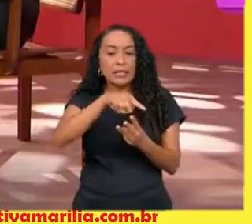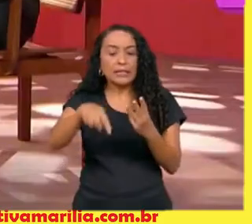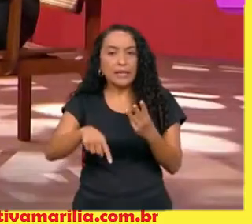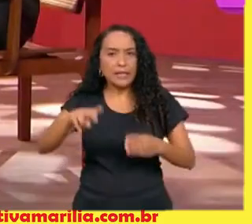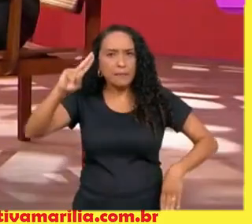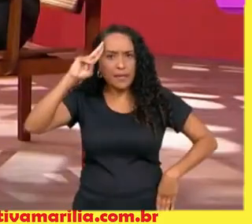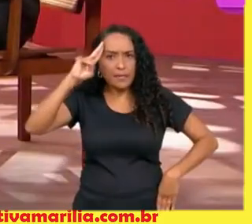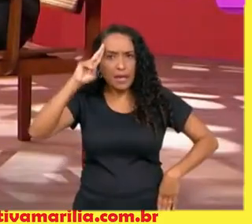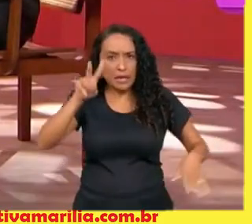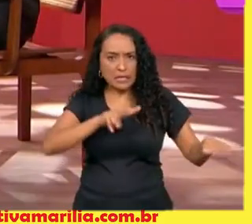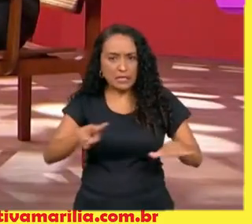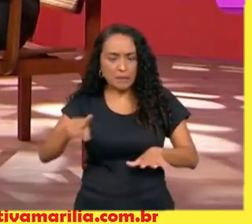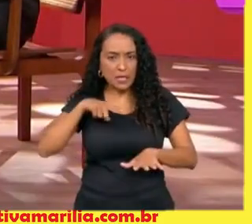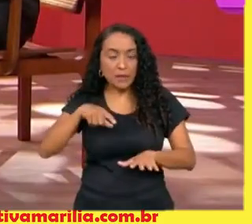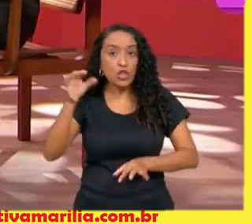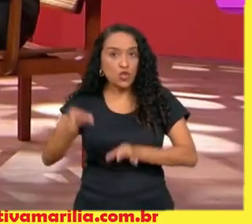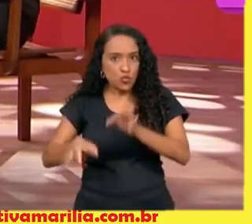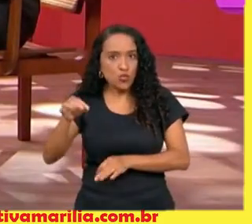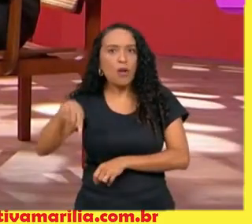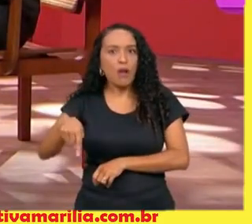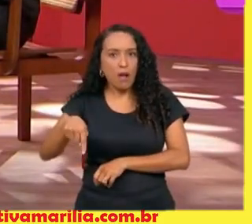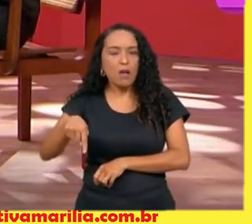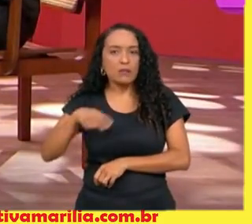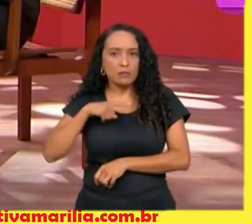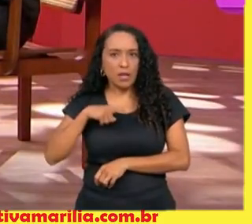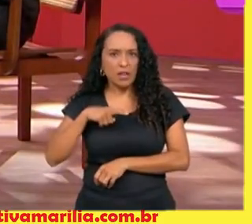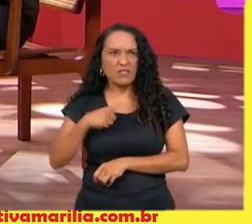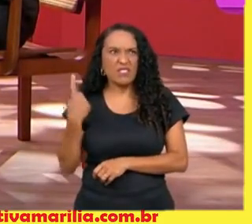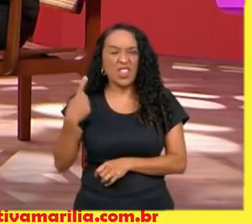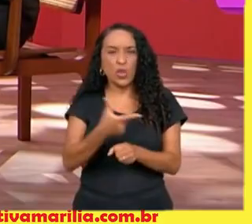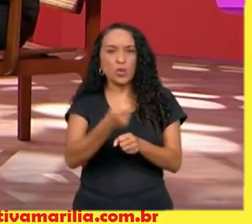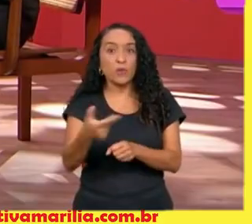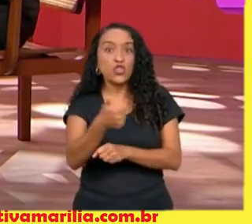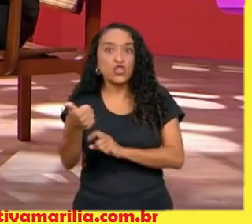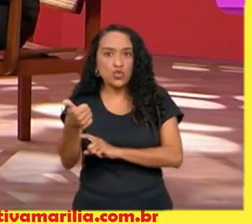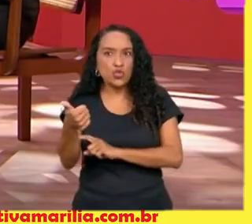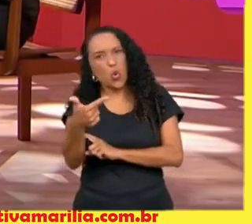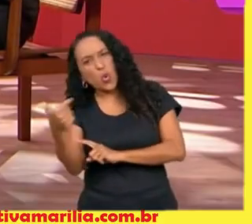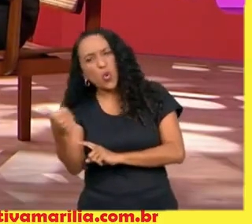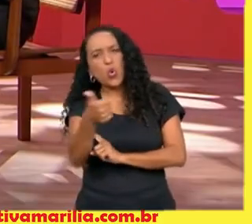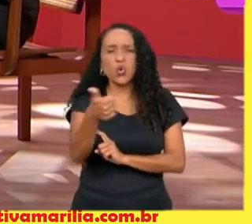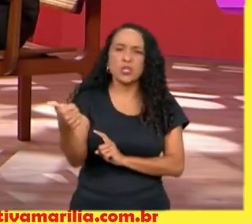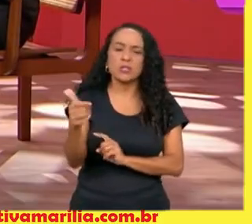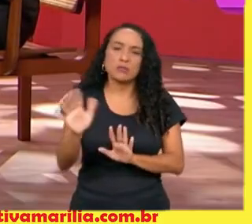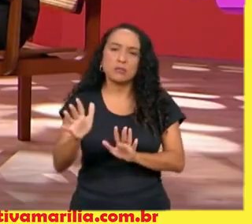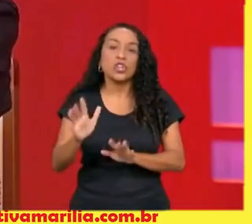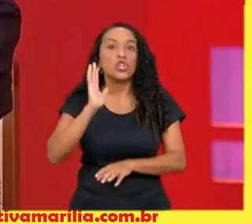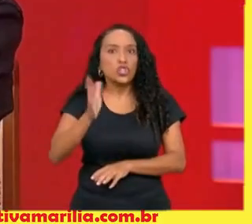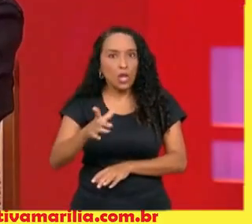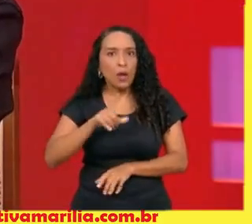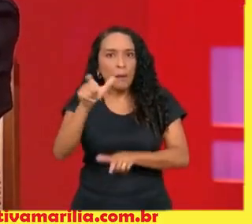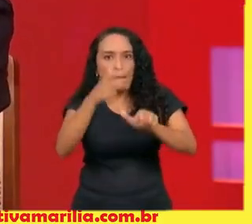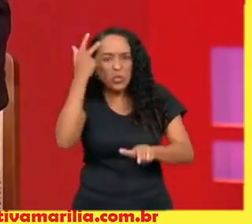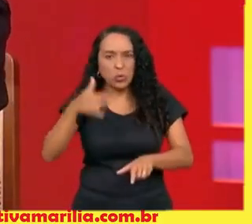que naquela semana estavam sendo julgados. Eu estou falando de 2021, 2022. Sim. Né? Sim. Já pessoas